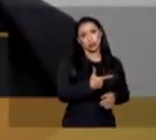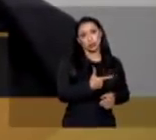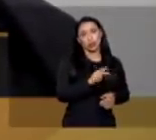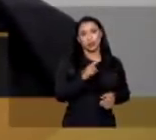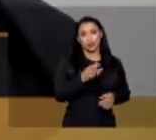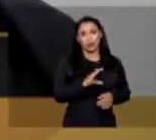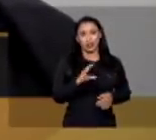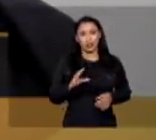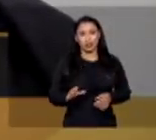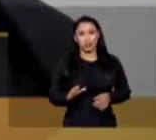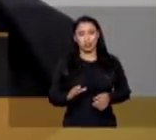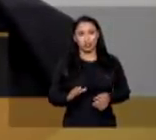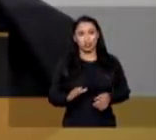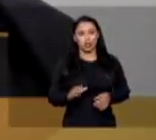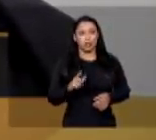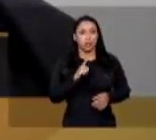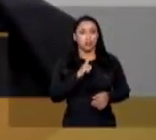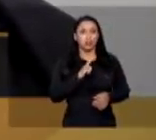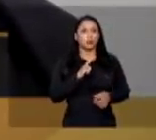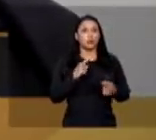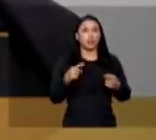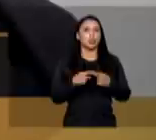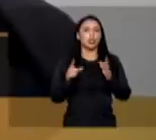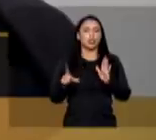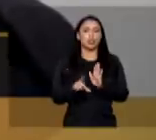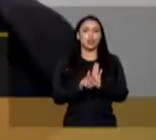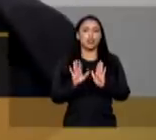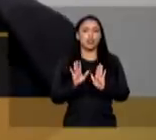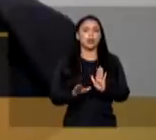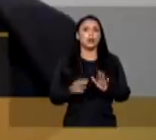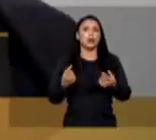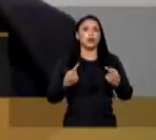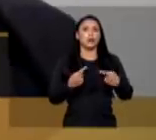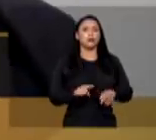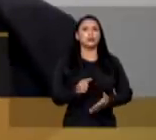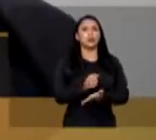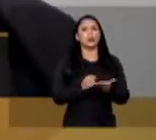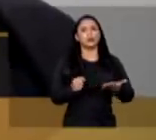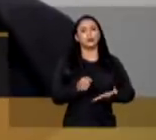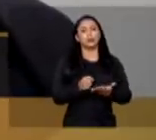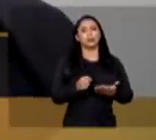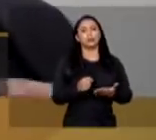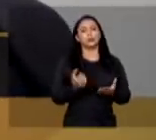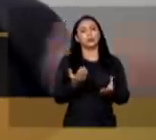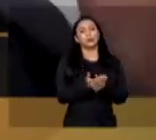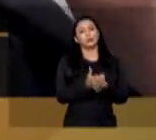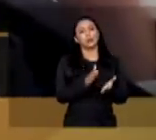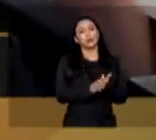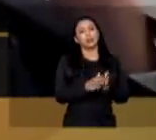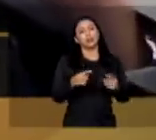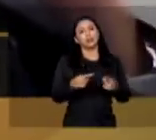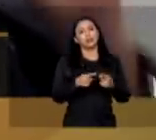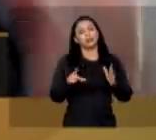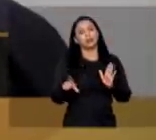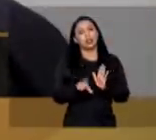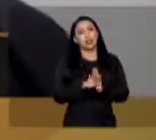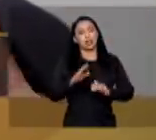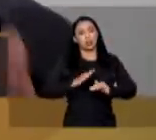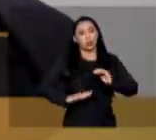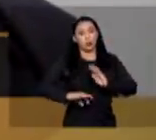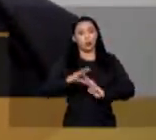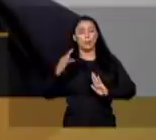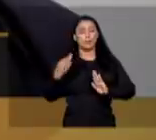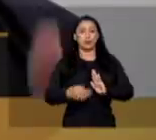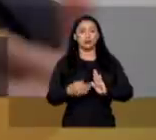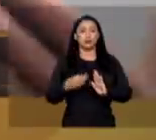HC 164-493, que não se encontra enquadrada nessas hipóteses legais, sob pena de violação ao princípio do devido processo legal e da criação de um sistema de competências e de